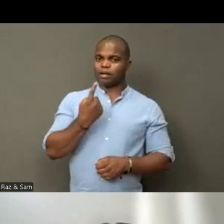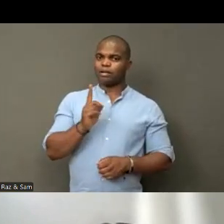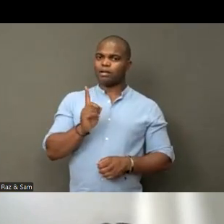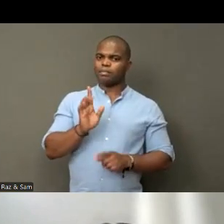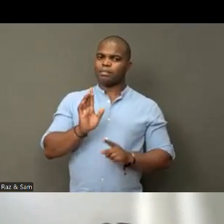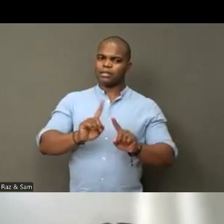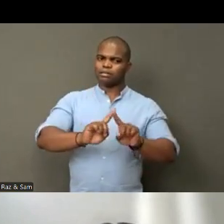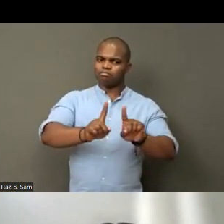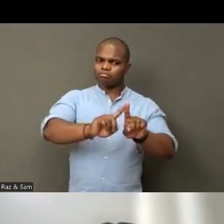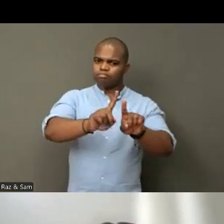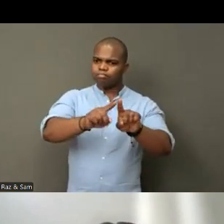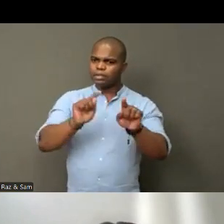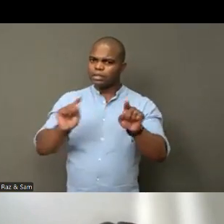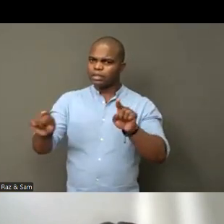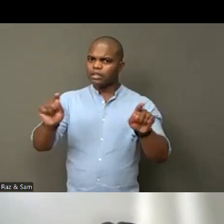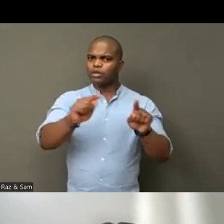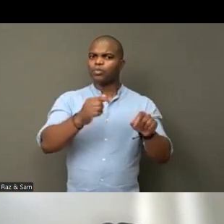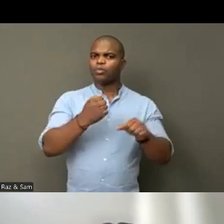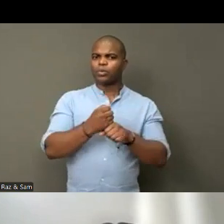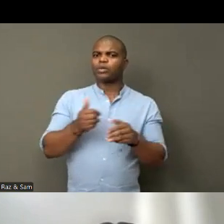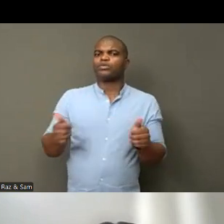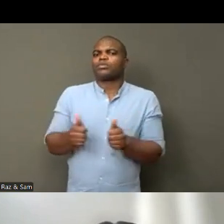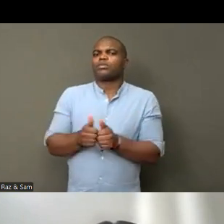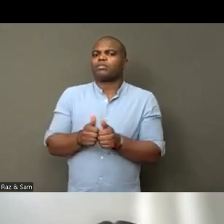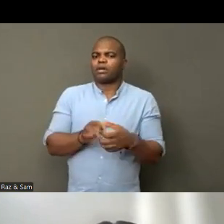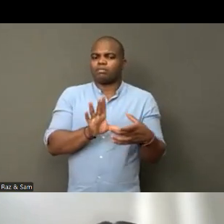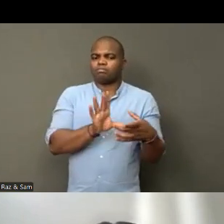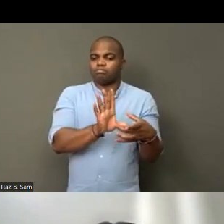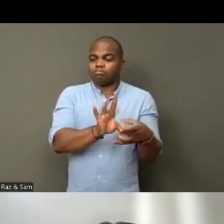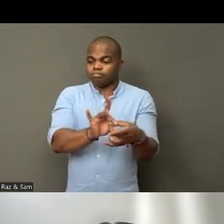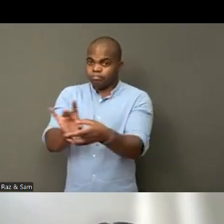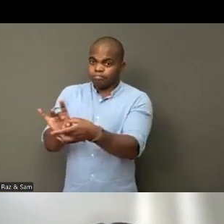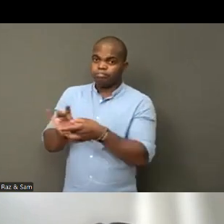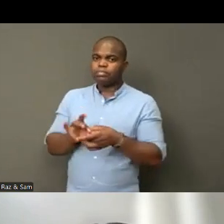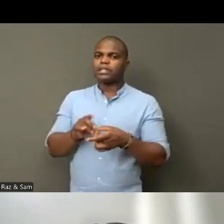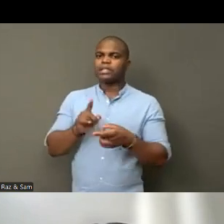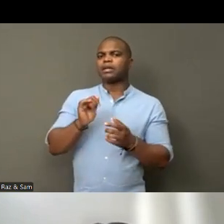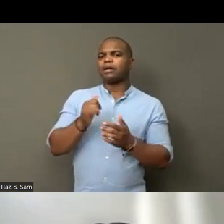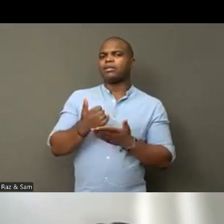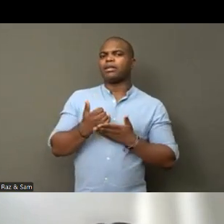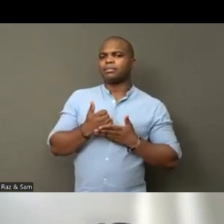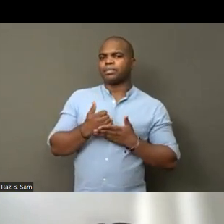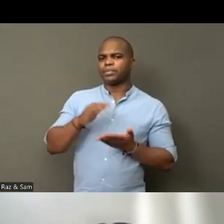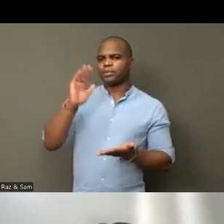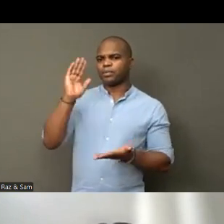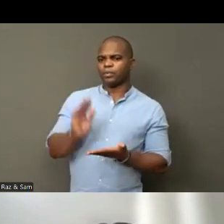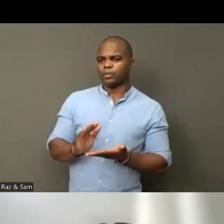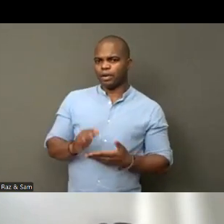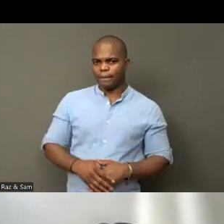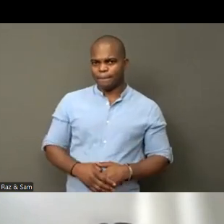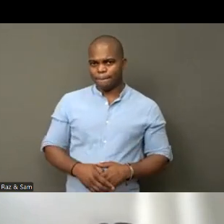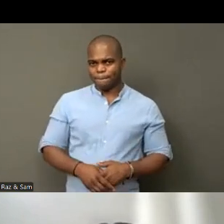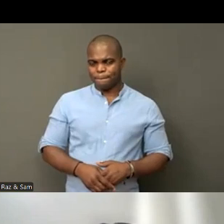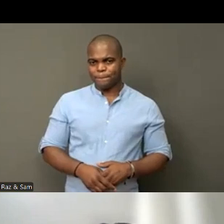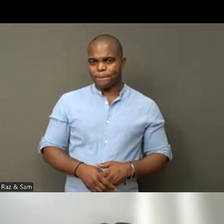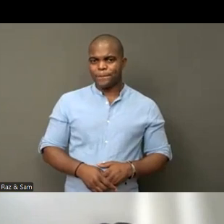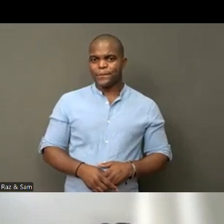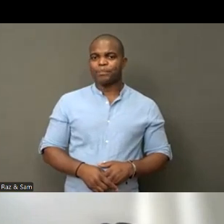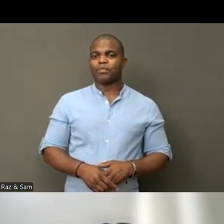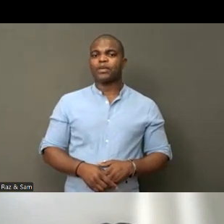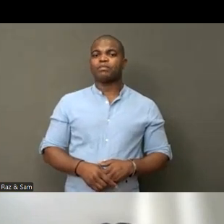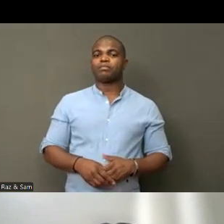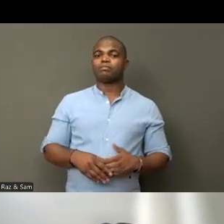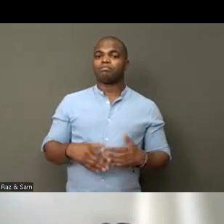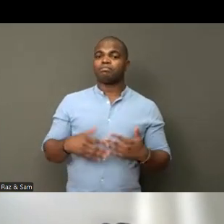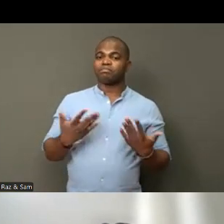conjunto. Então, temos de ir de a intervenção intersetorial para o fato que nós